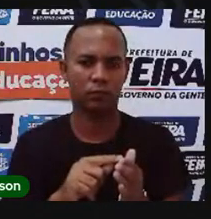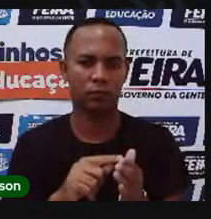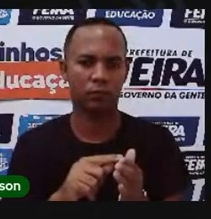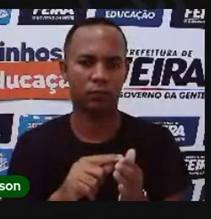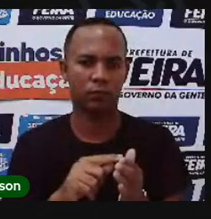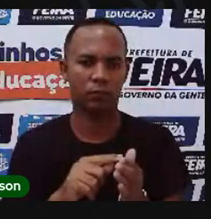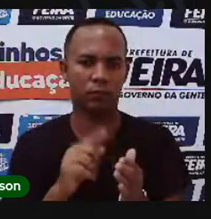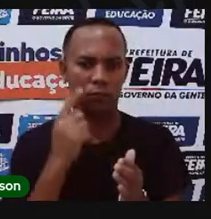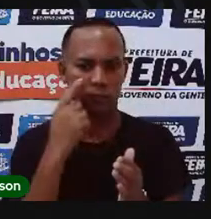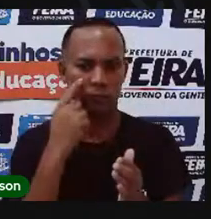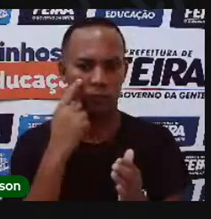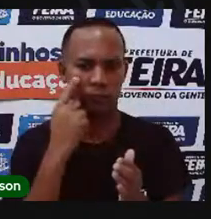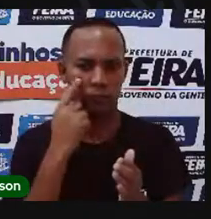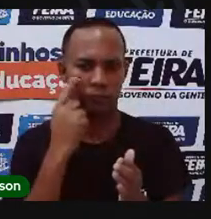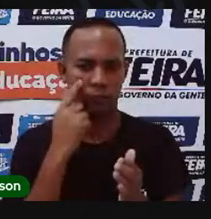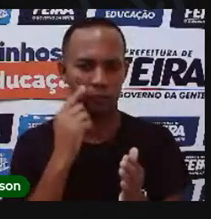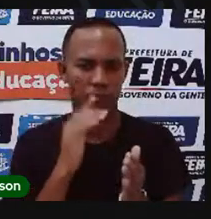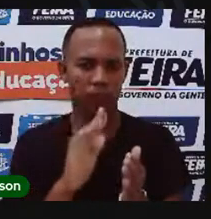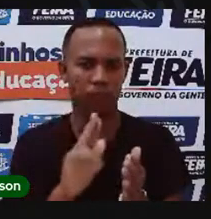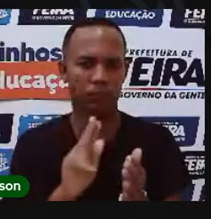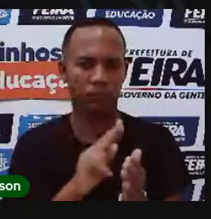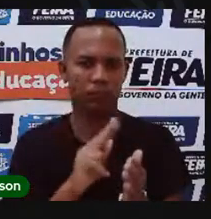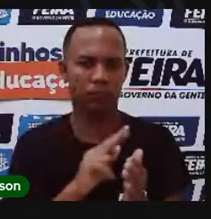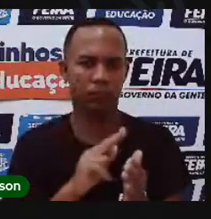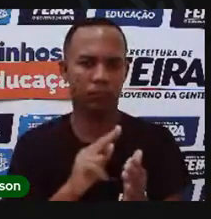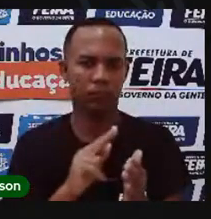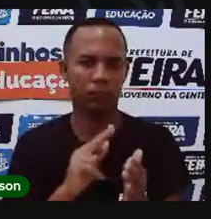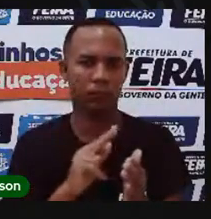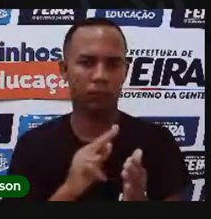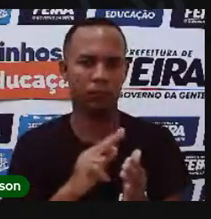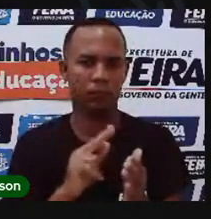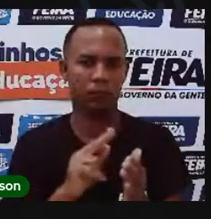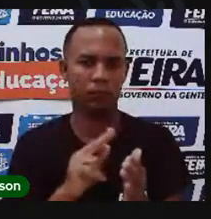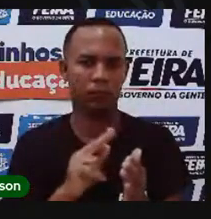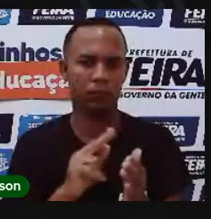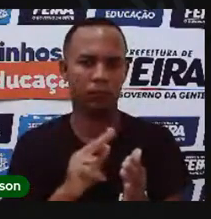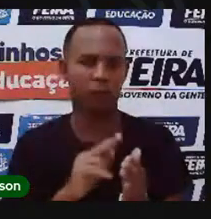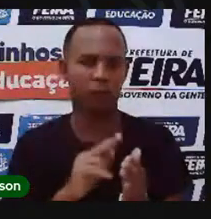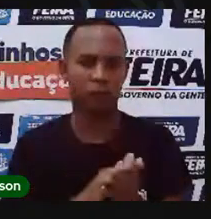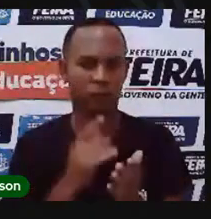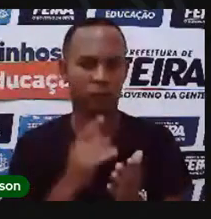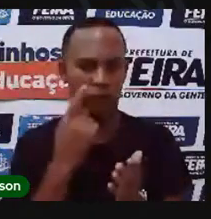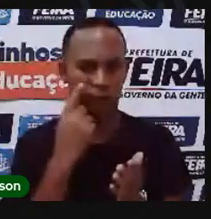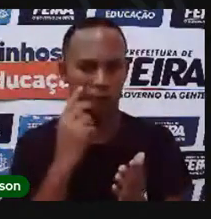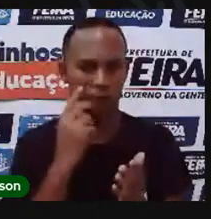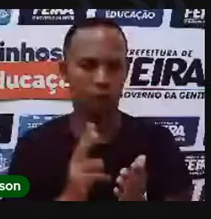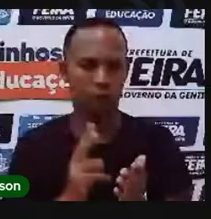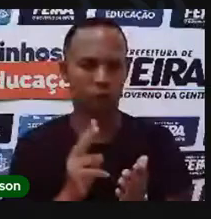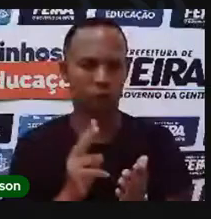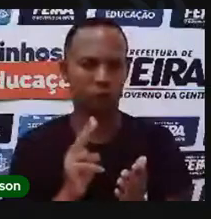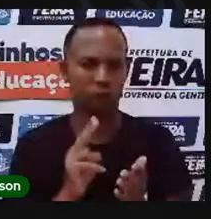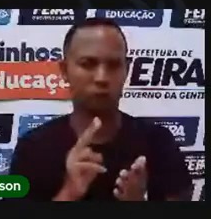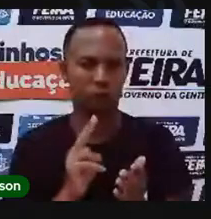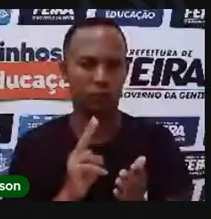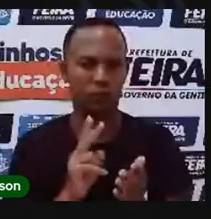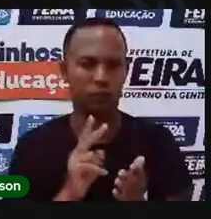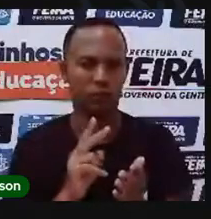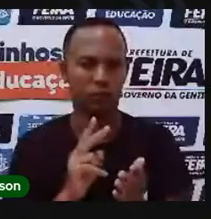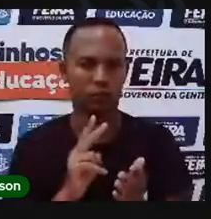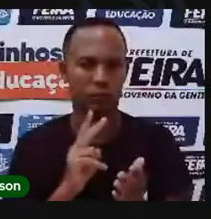Perceberam que os lugares que a Pró riscou não tá entrando a tinta? E aí eu sigo, ó.